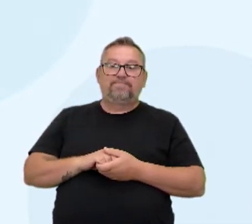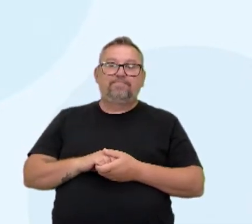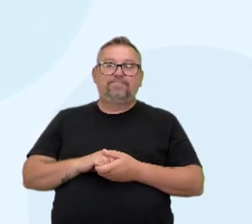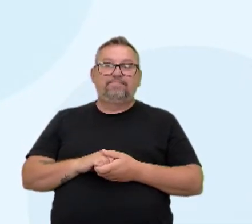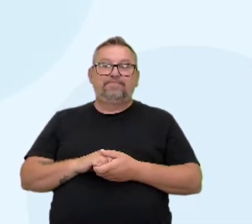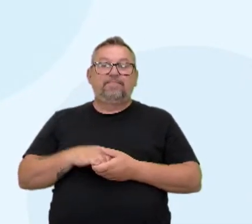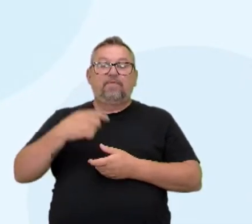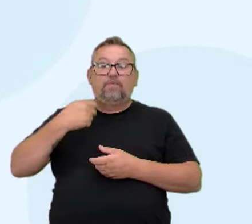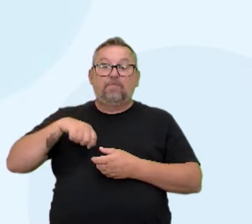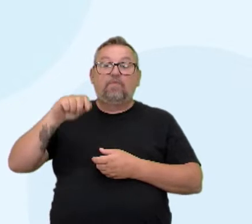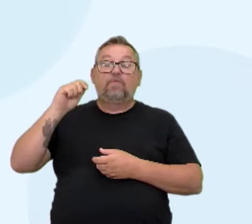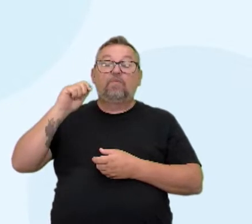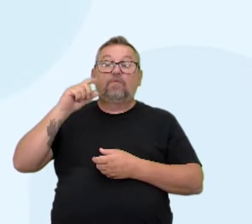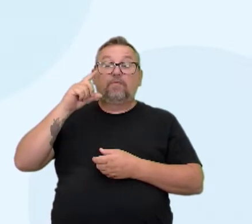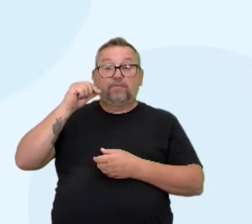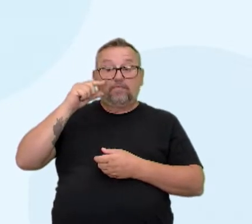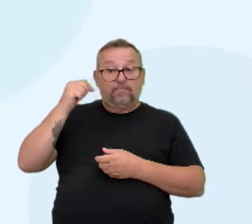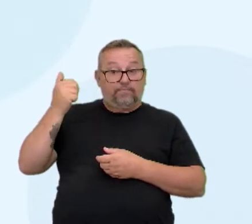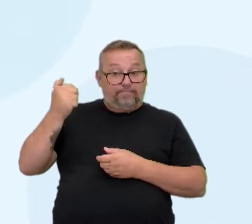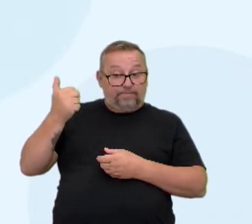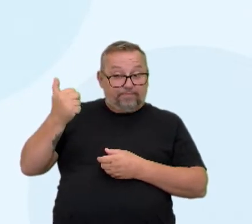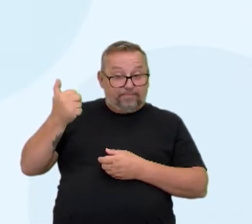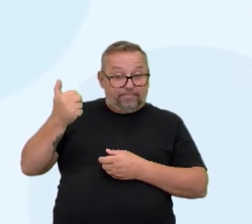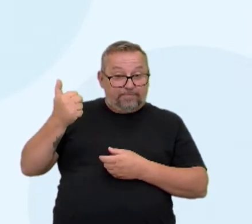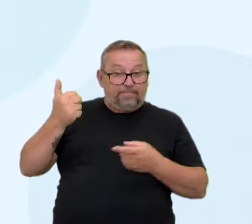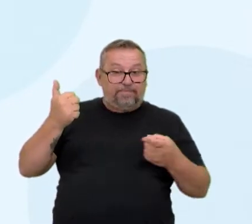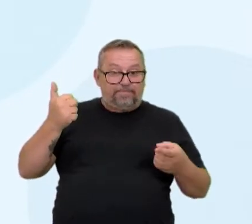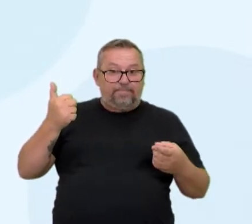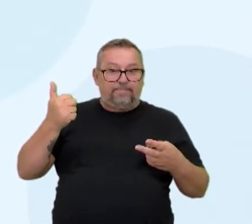lá. Precisaremos aqui, ó, de lápis ou caneta